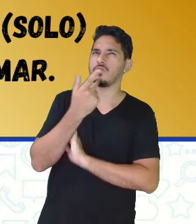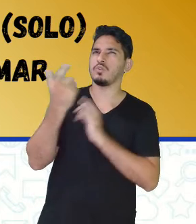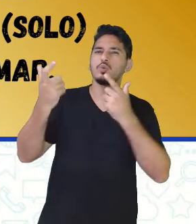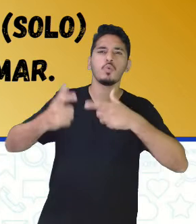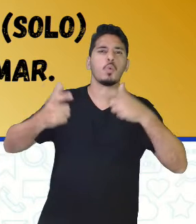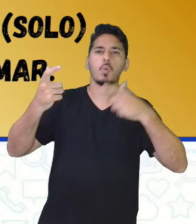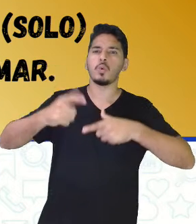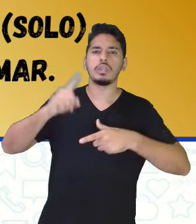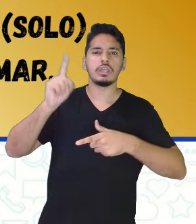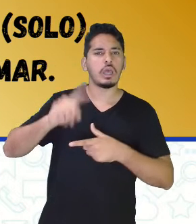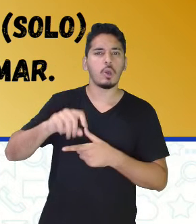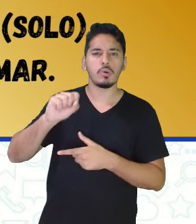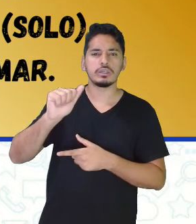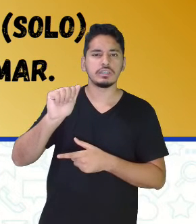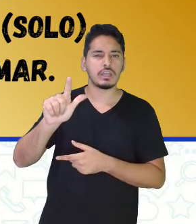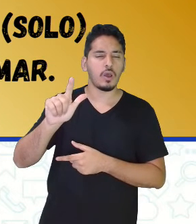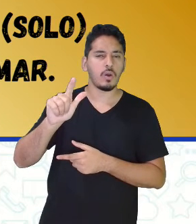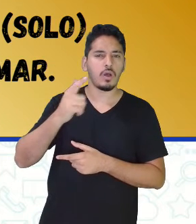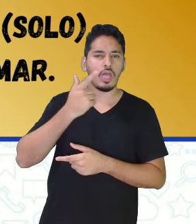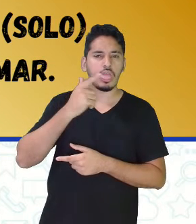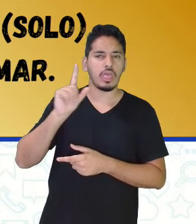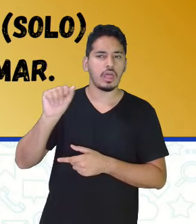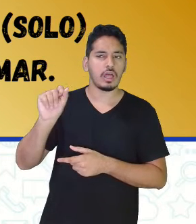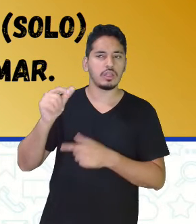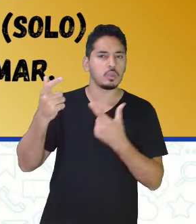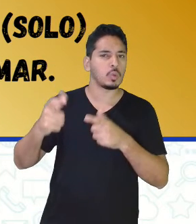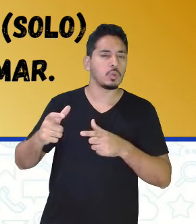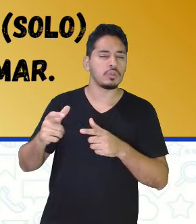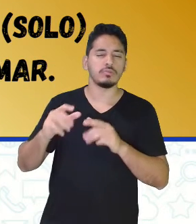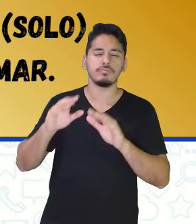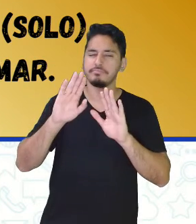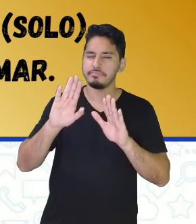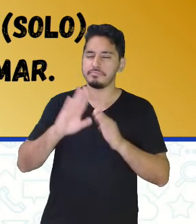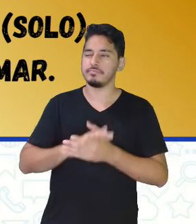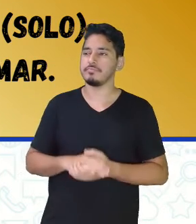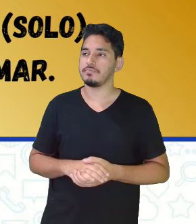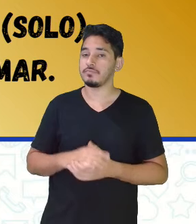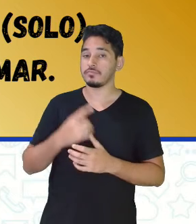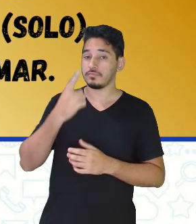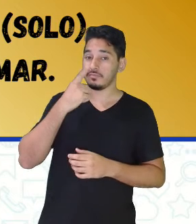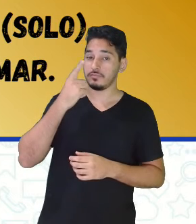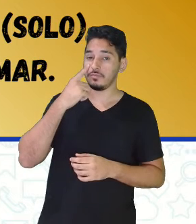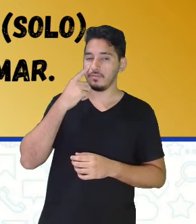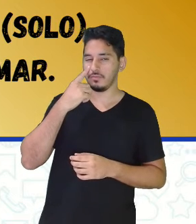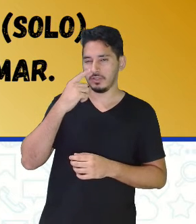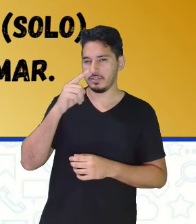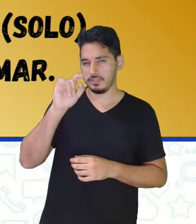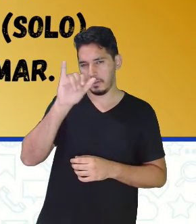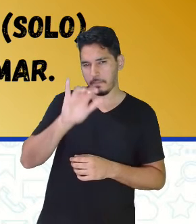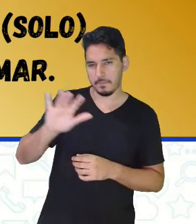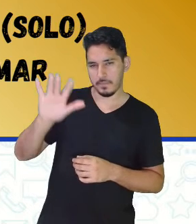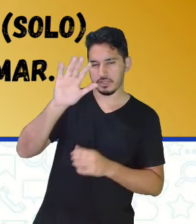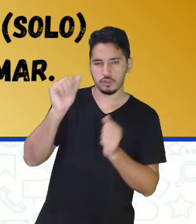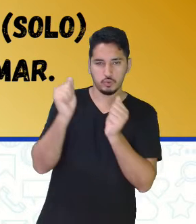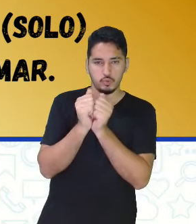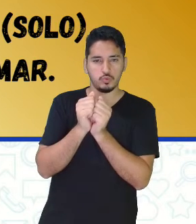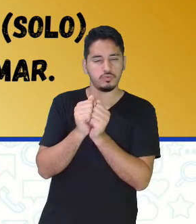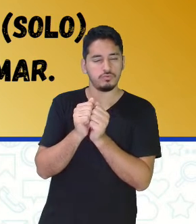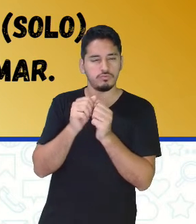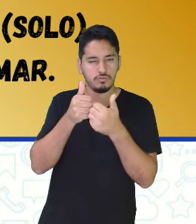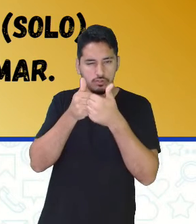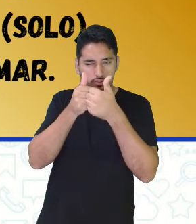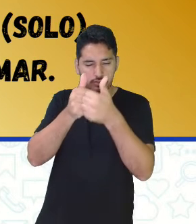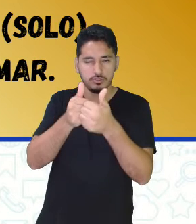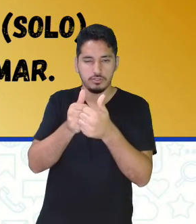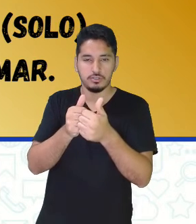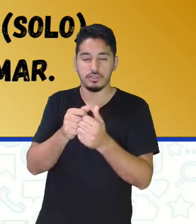onde vem o sal? Mas vamos ver que informações eu trouxe para vocês. Observe esse esquema e, junto comigo, segue aí